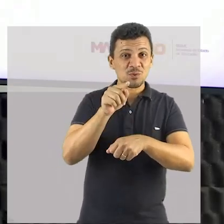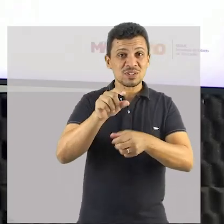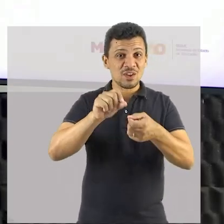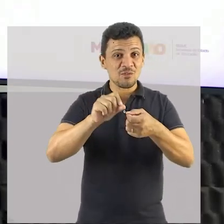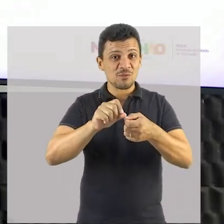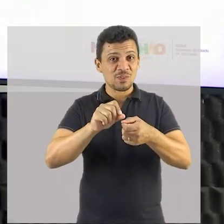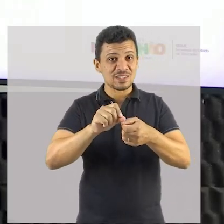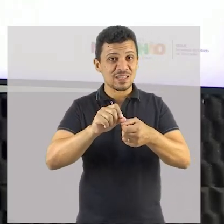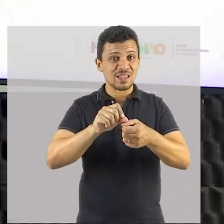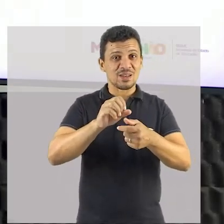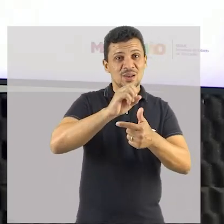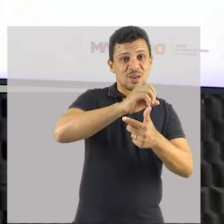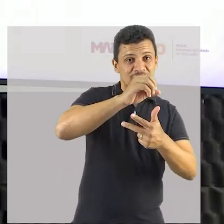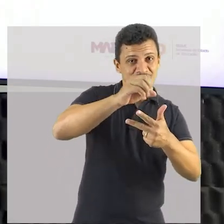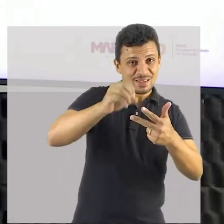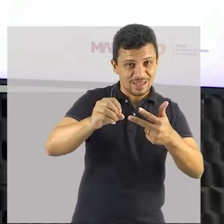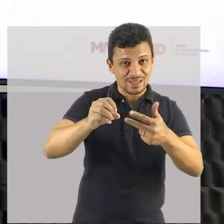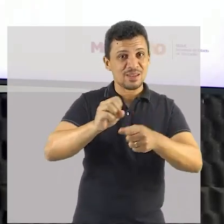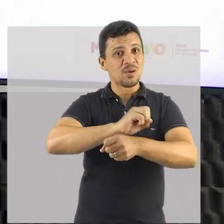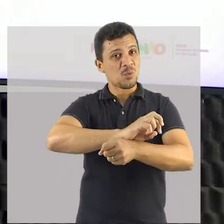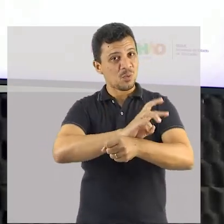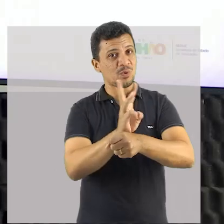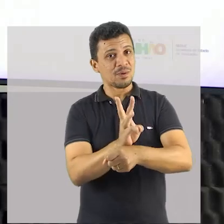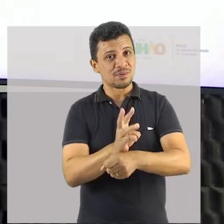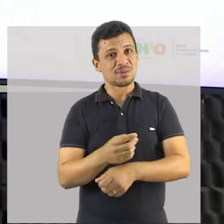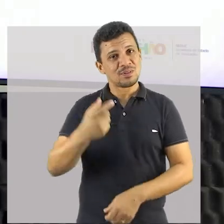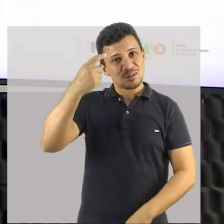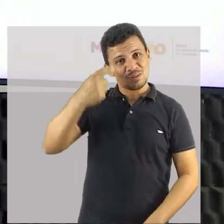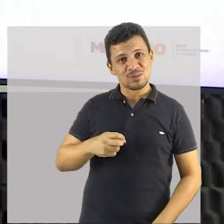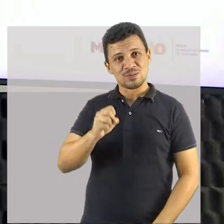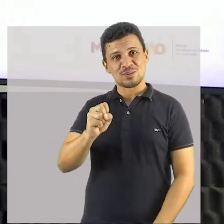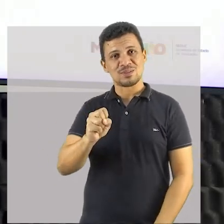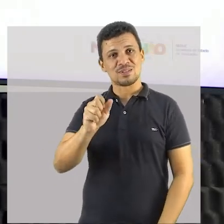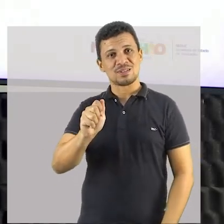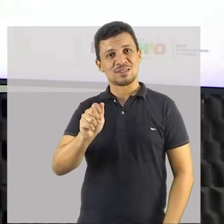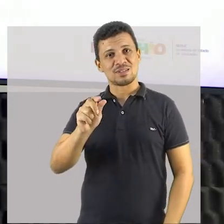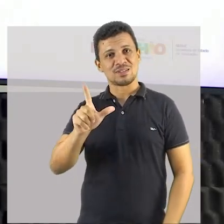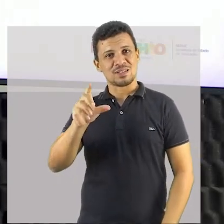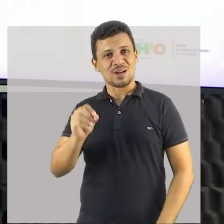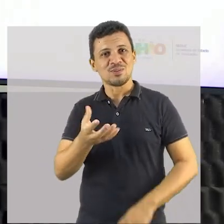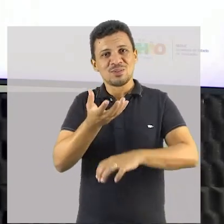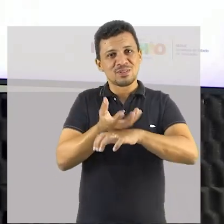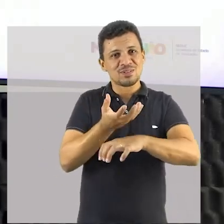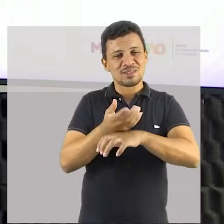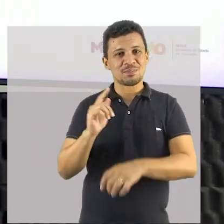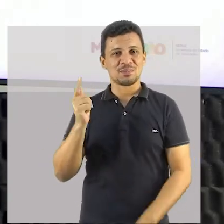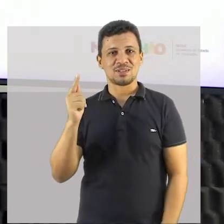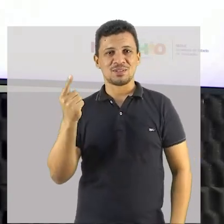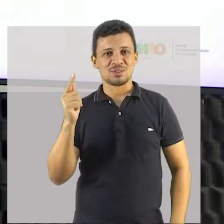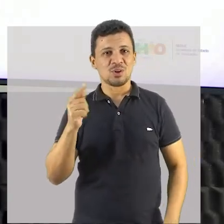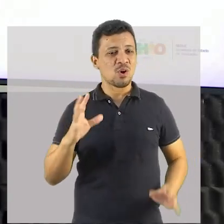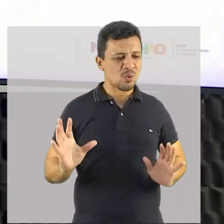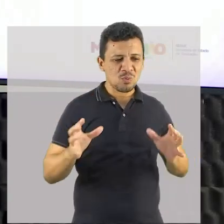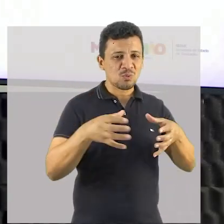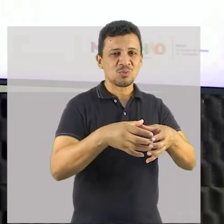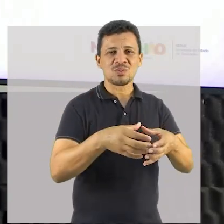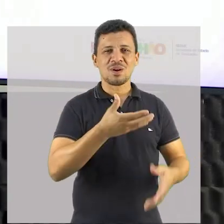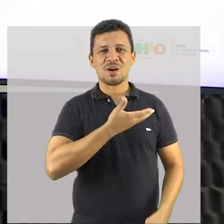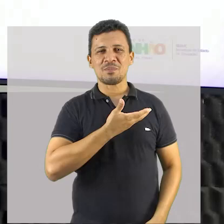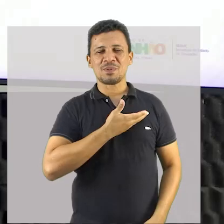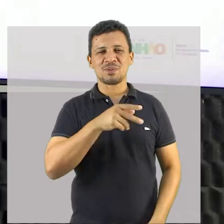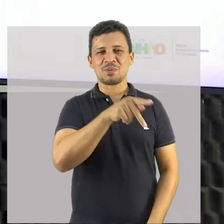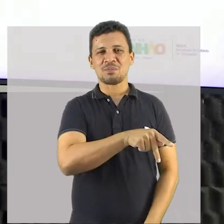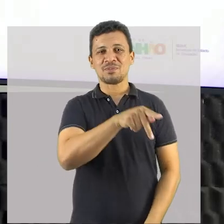EMA e Enem. Eu sou o professor Saulo Formiga, sou Geografia e Atualidades e junto com minha equipe aqui, meus grandes amigos professores